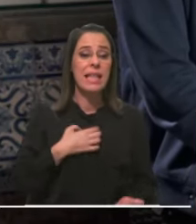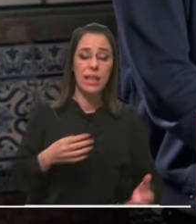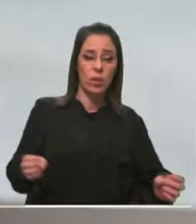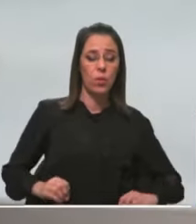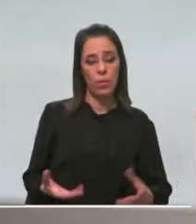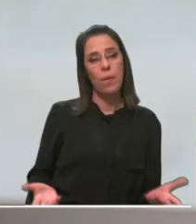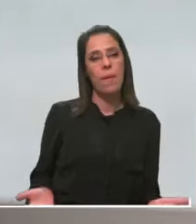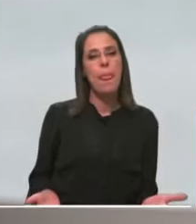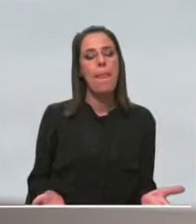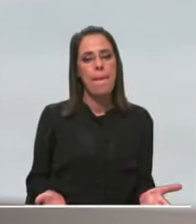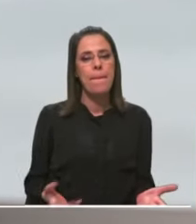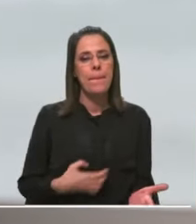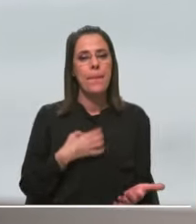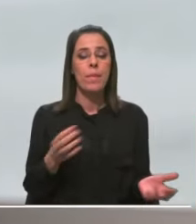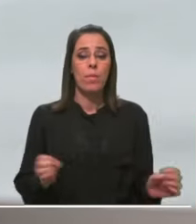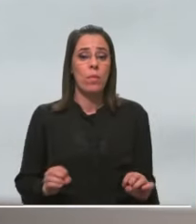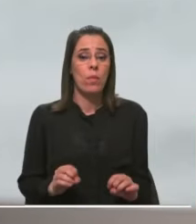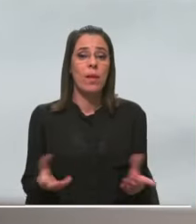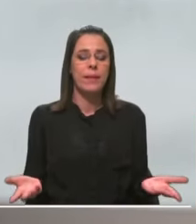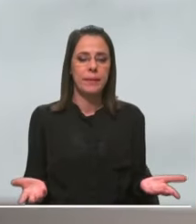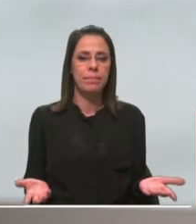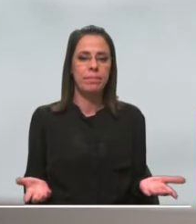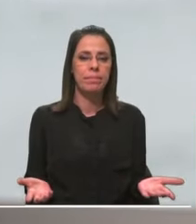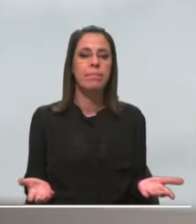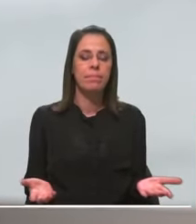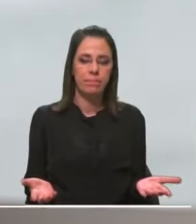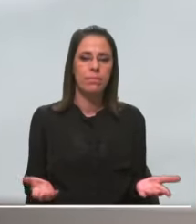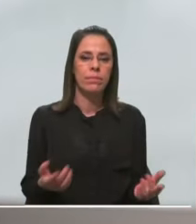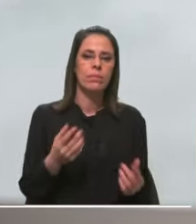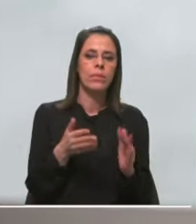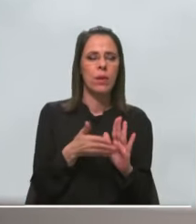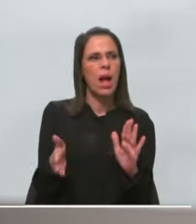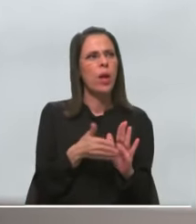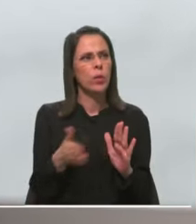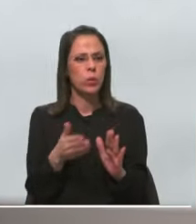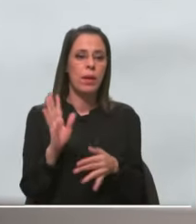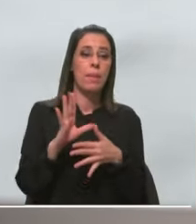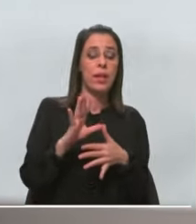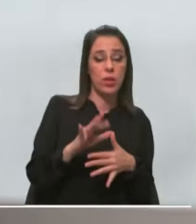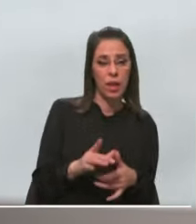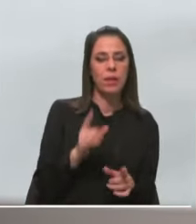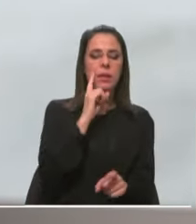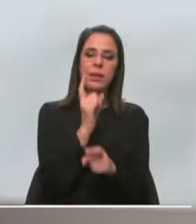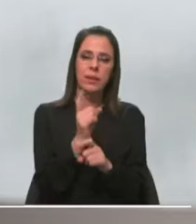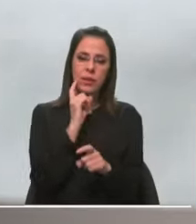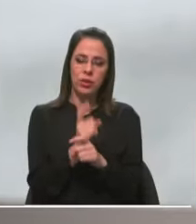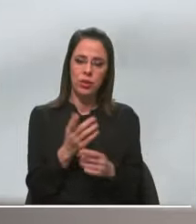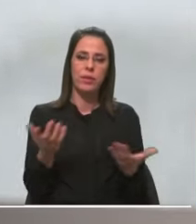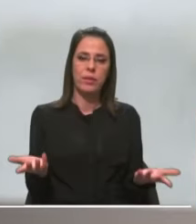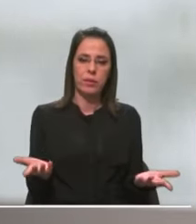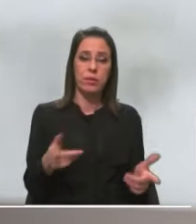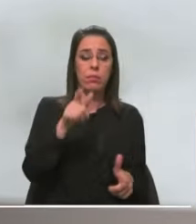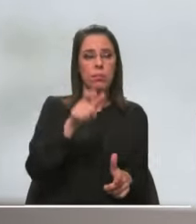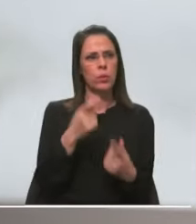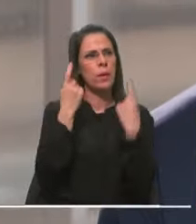sentido, não é? Não me fazia sentido nenhum. Mas assim, houve alturas mais chatas e mais exigentes e que uma